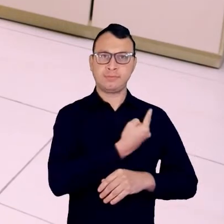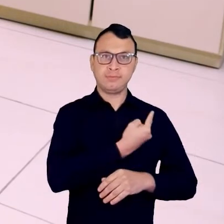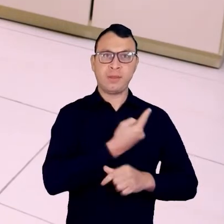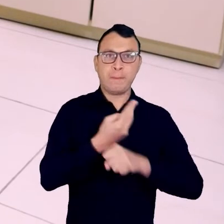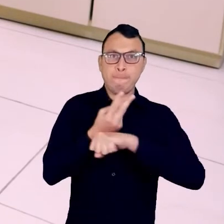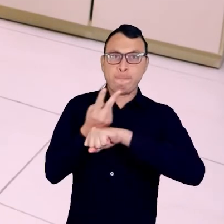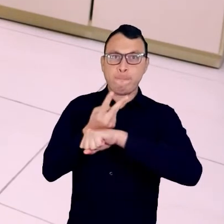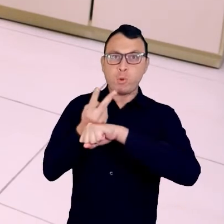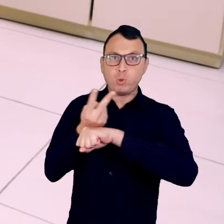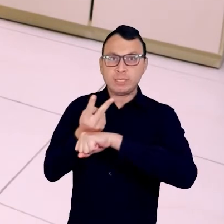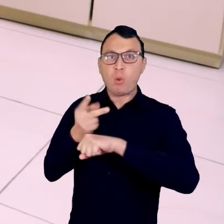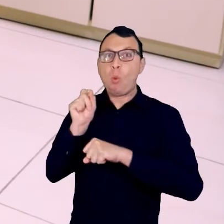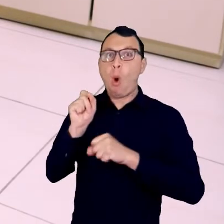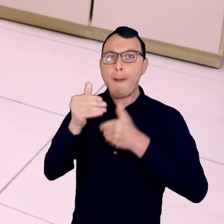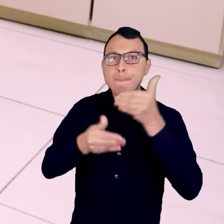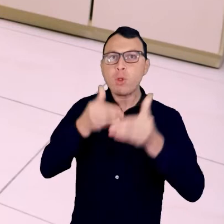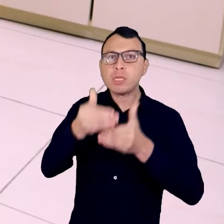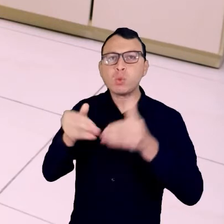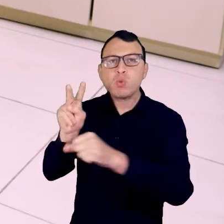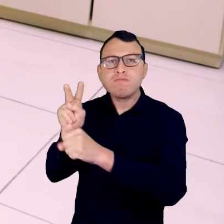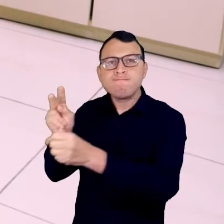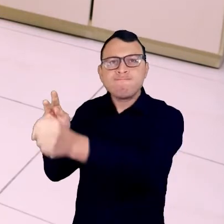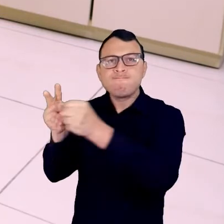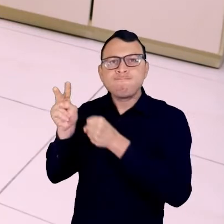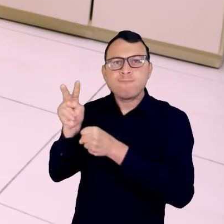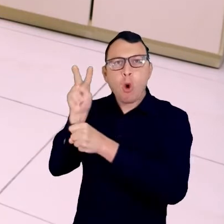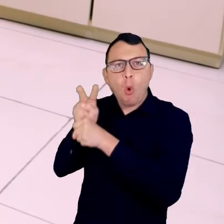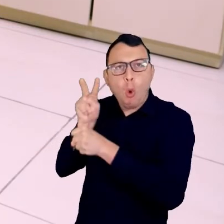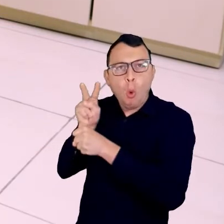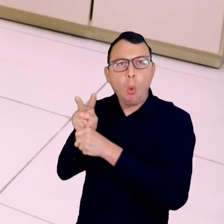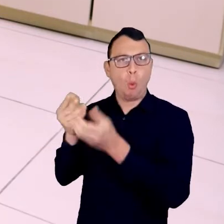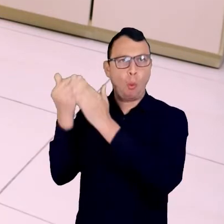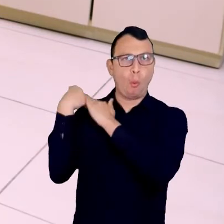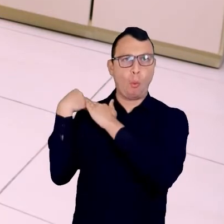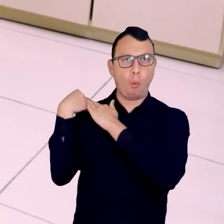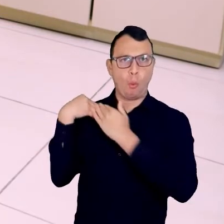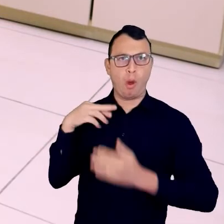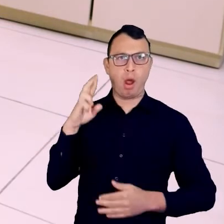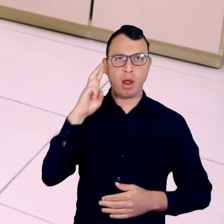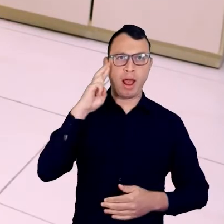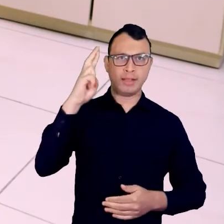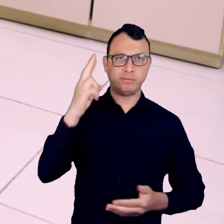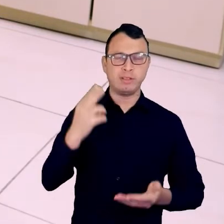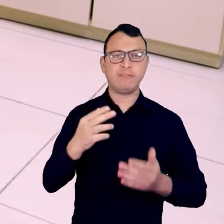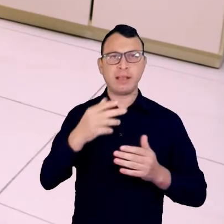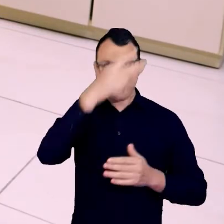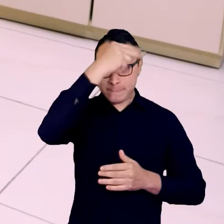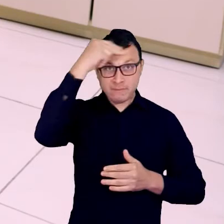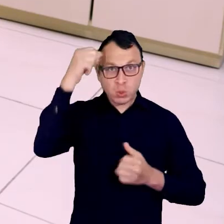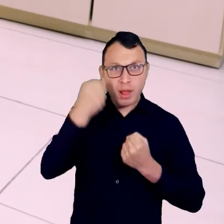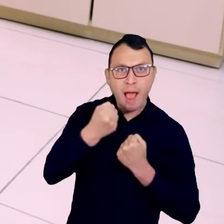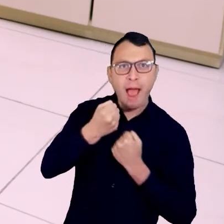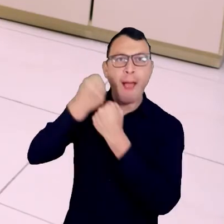na busca, né, pela guarda dela, e foi que se, graças a Deus, primeiramente, e o apoio da prefeitura para